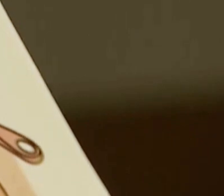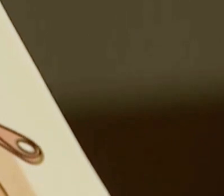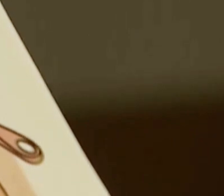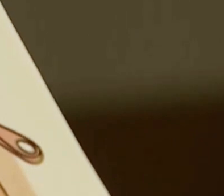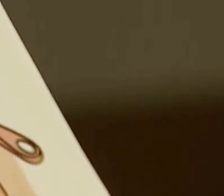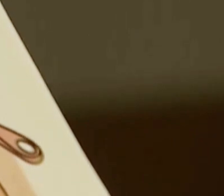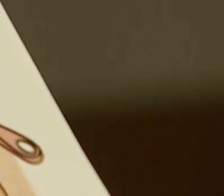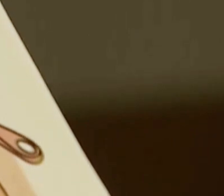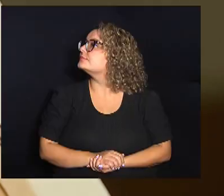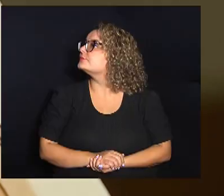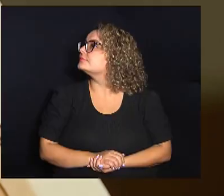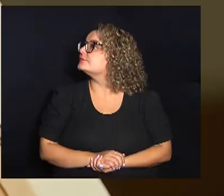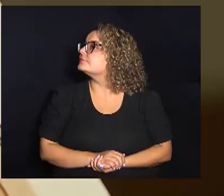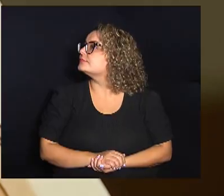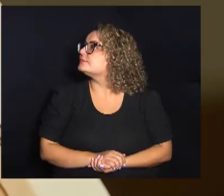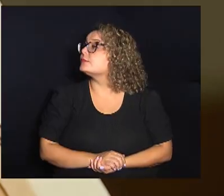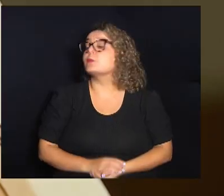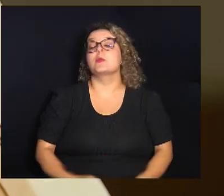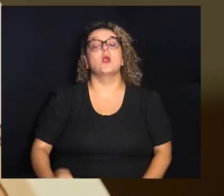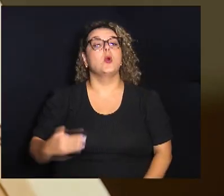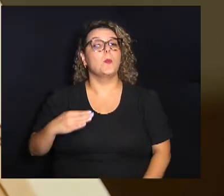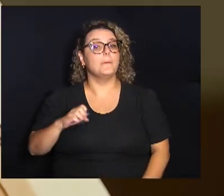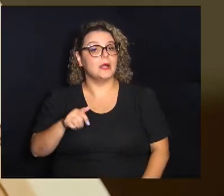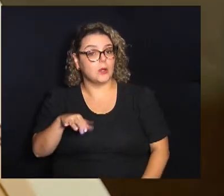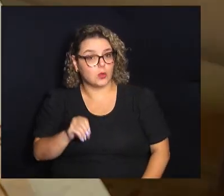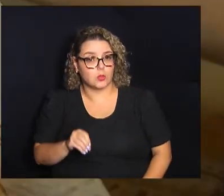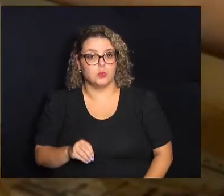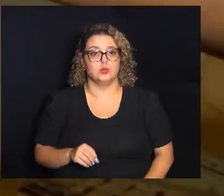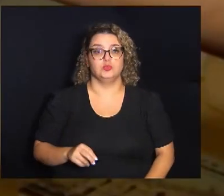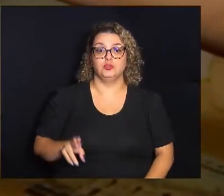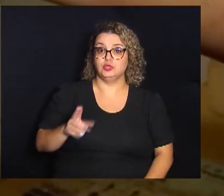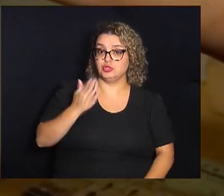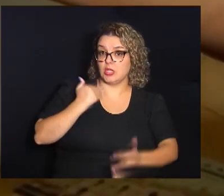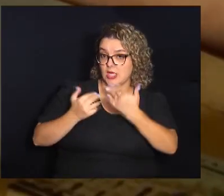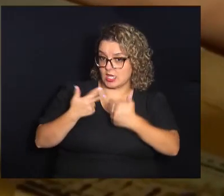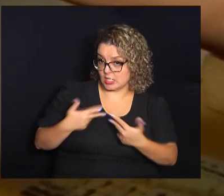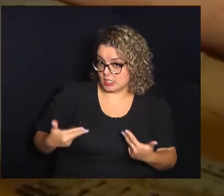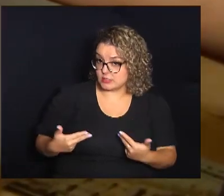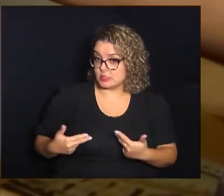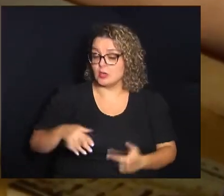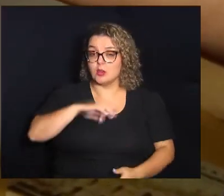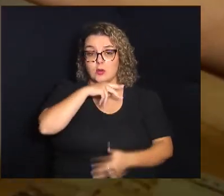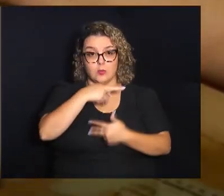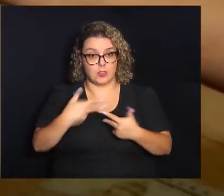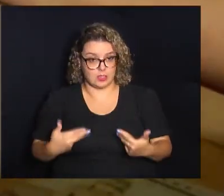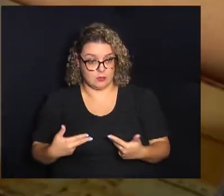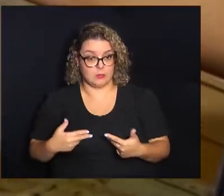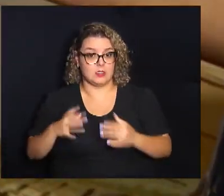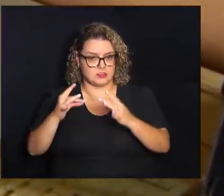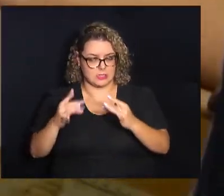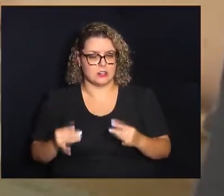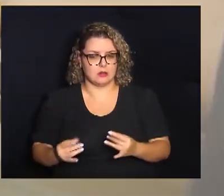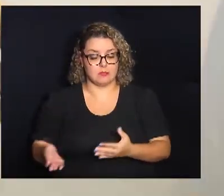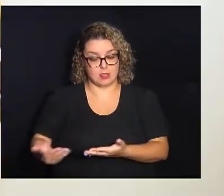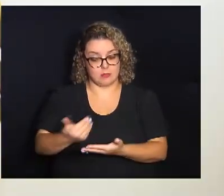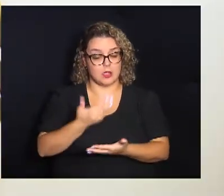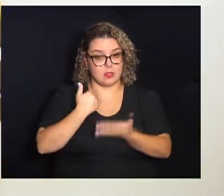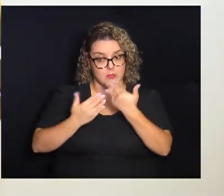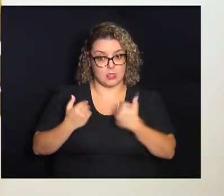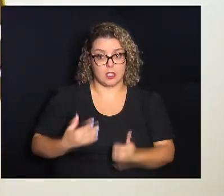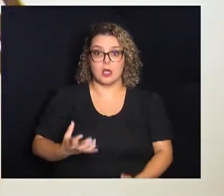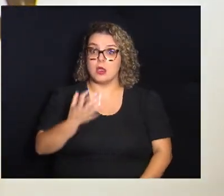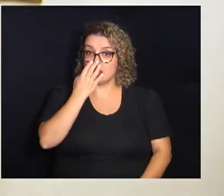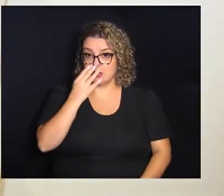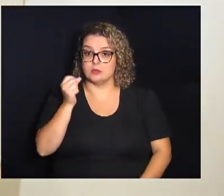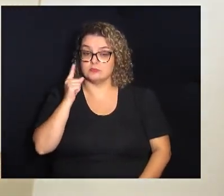O Banco de Ração e Utensílios para Animais tem como objetivo captar rações para cães e gatos e promover